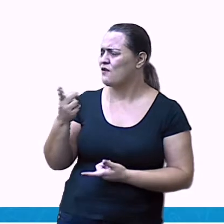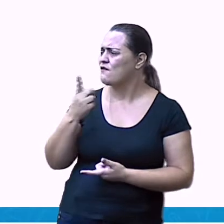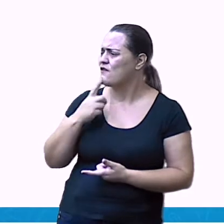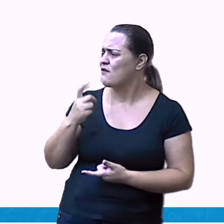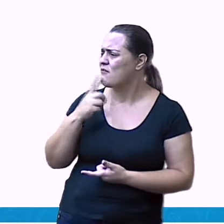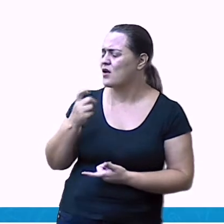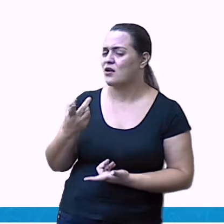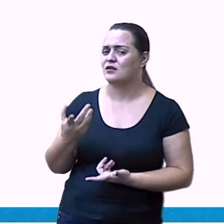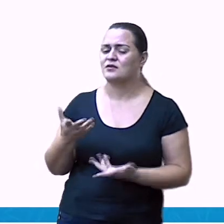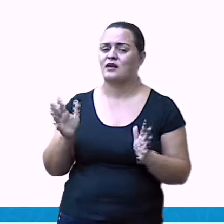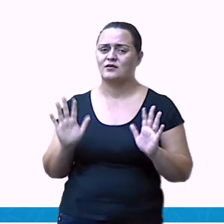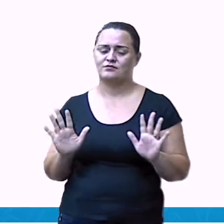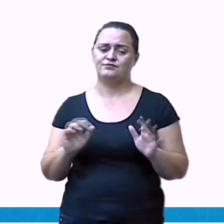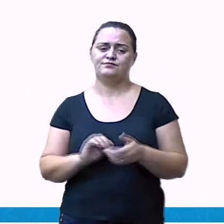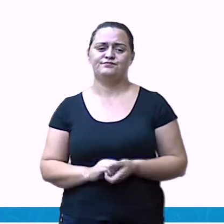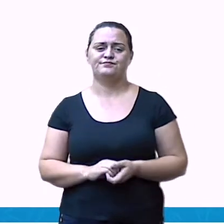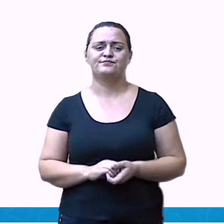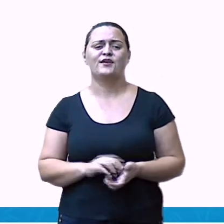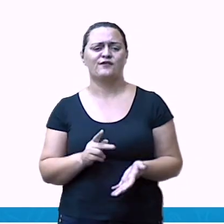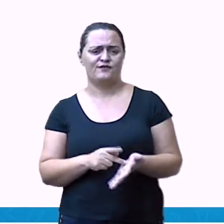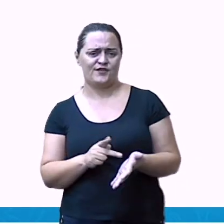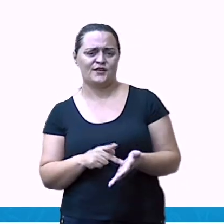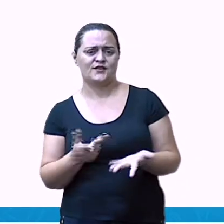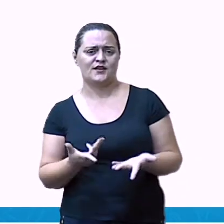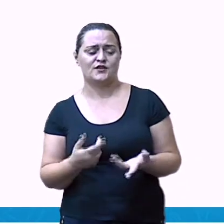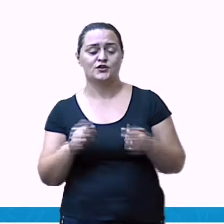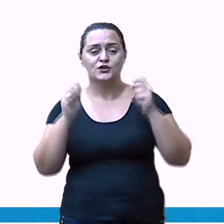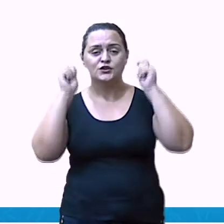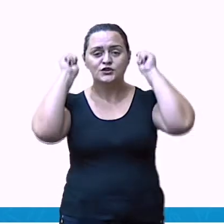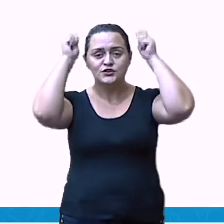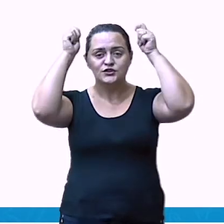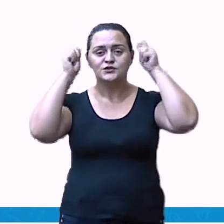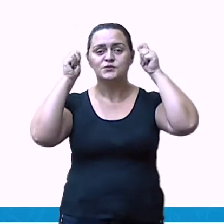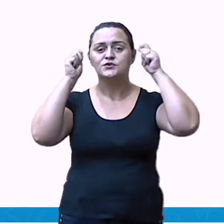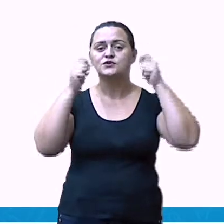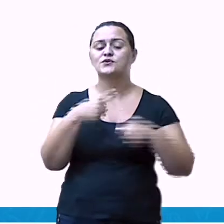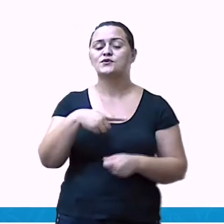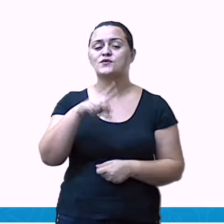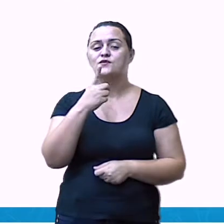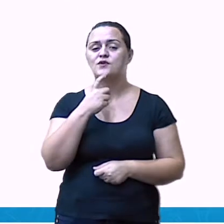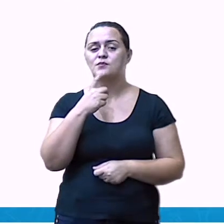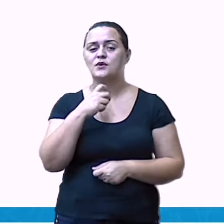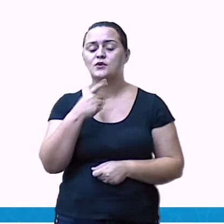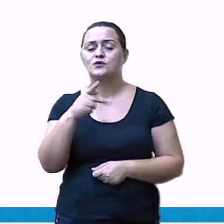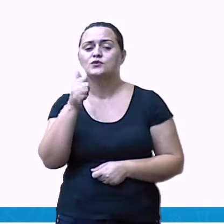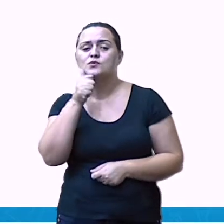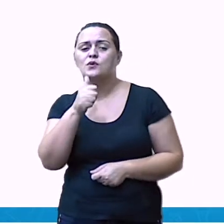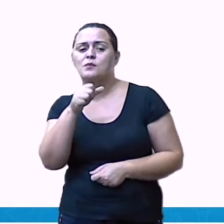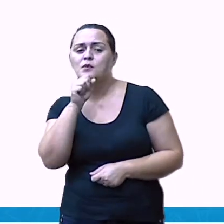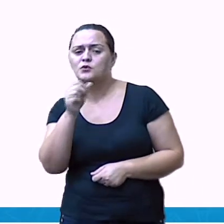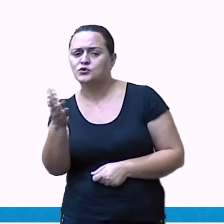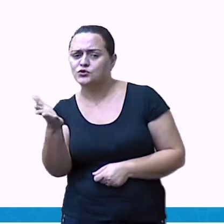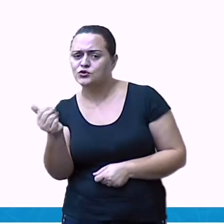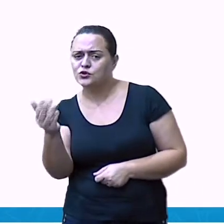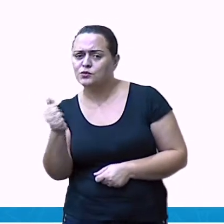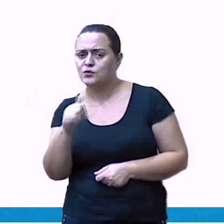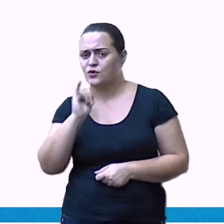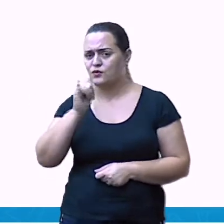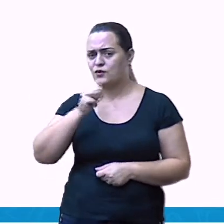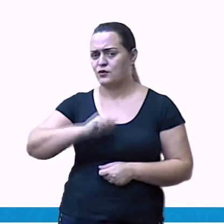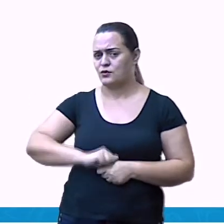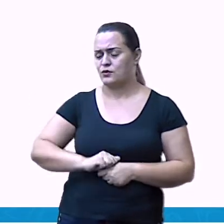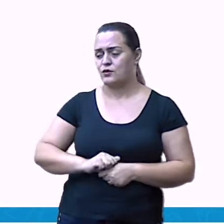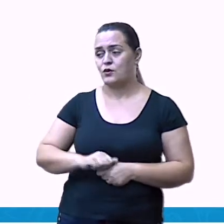vermelho. Ah, é mesmo, Chapeuzinho Vermelho. Sua mãe a chamou e lhe